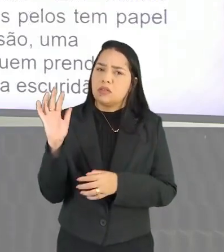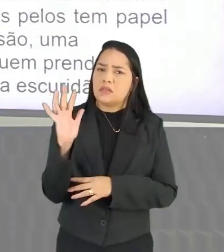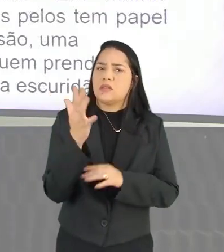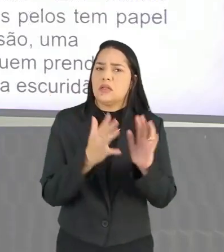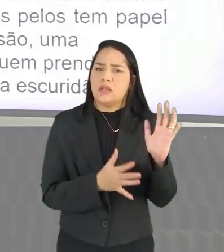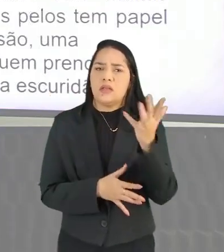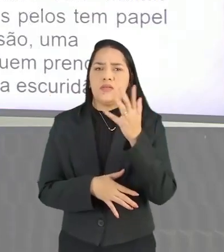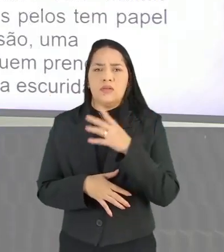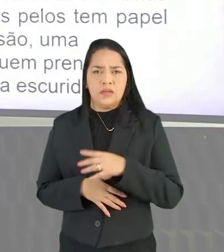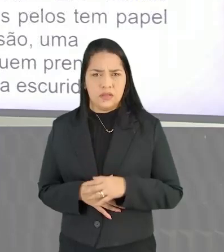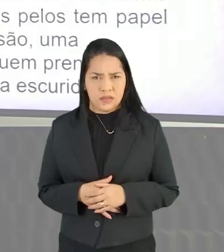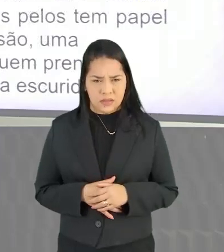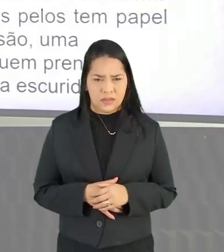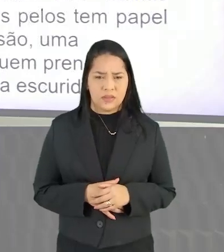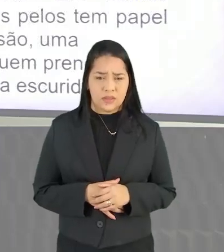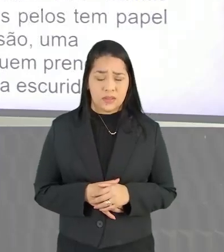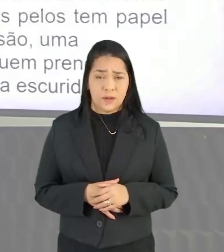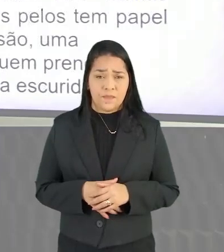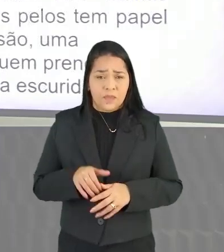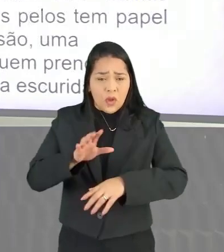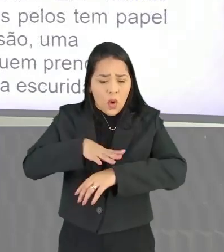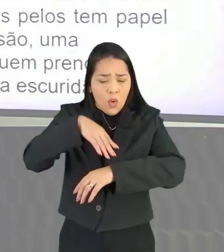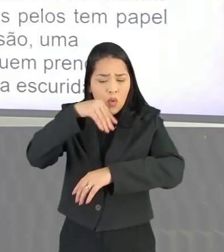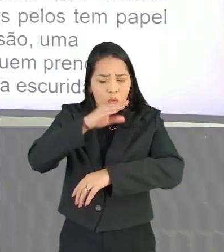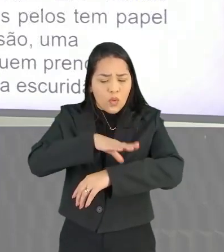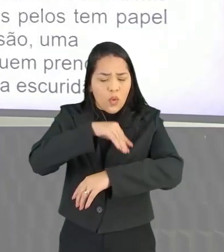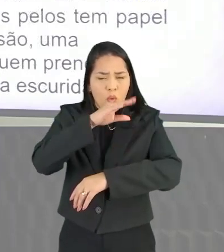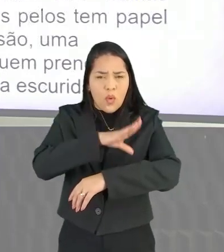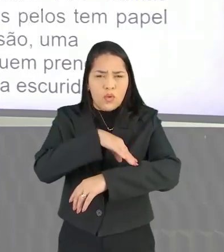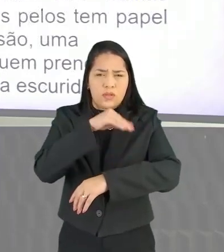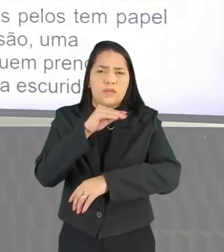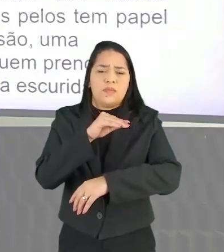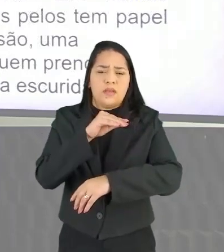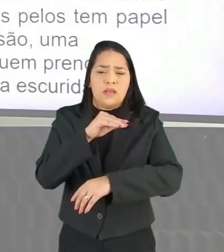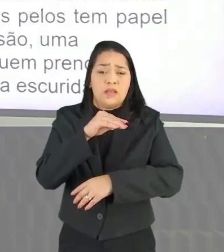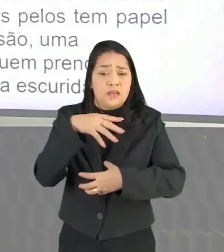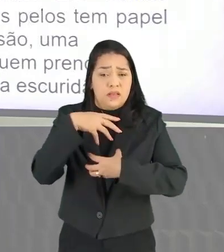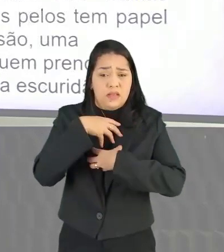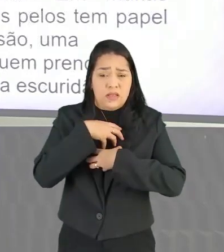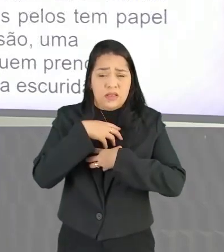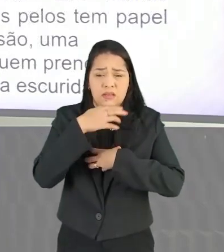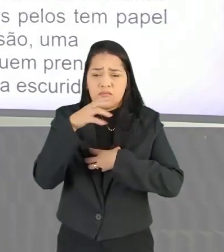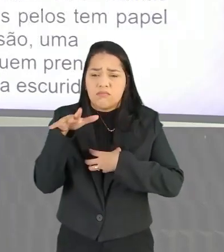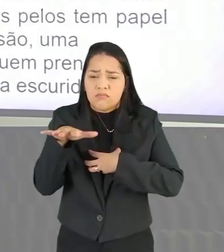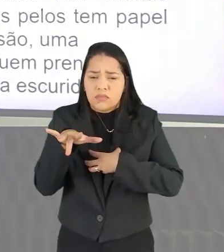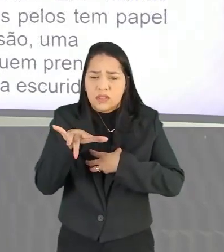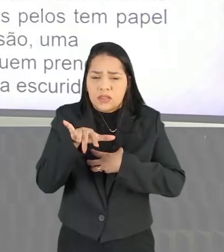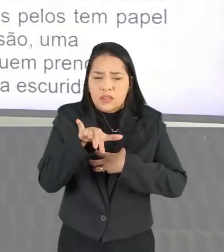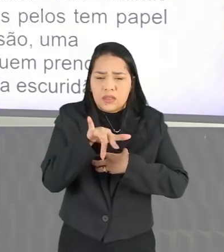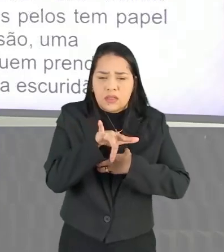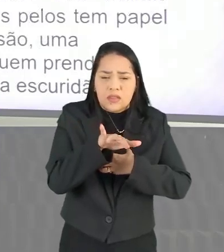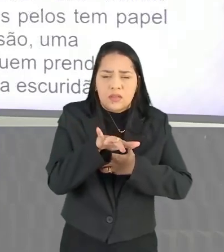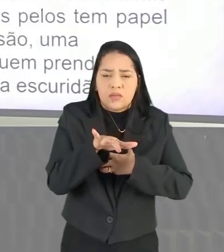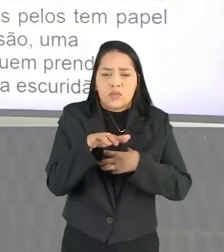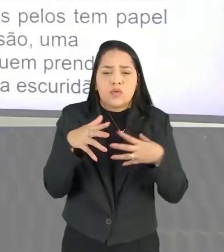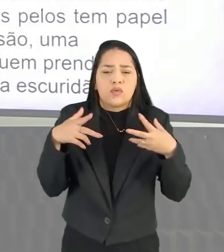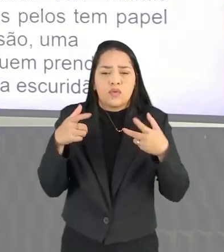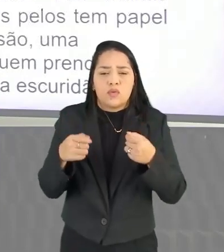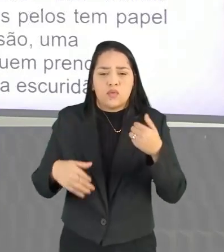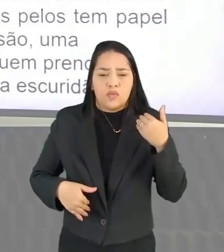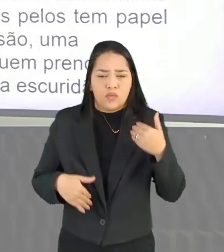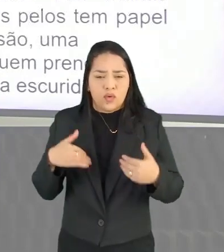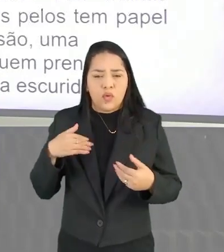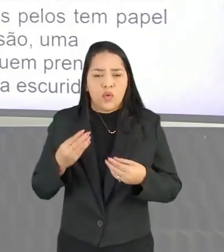sensoriais mais impressionantes da natureza. Os pelos sensoriais das aranhas, que estão espalhados por